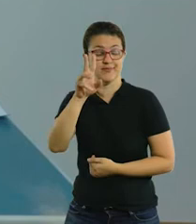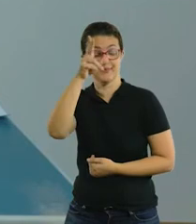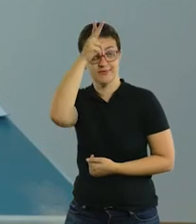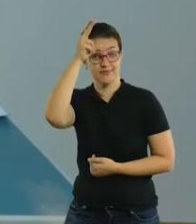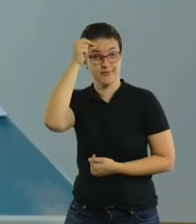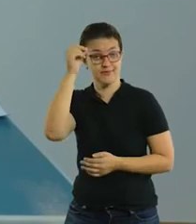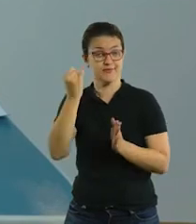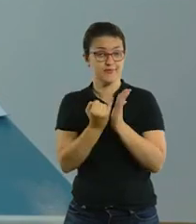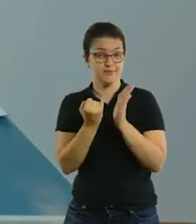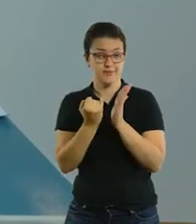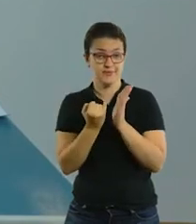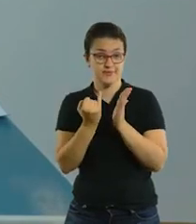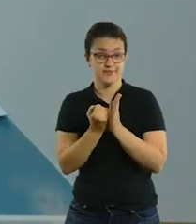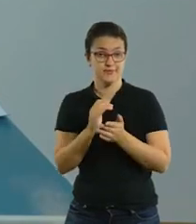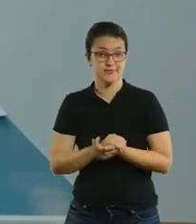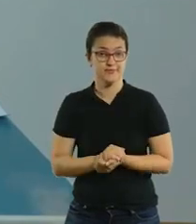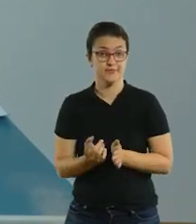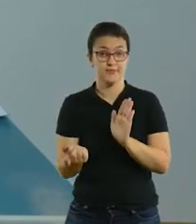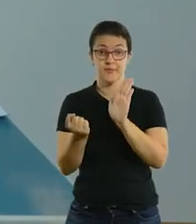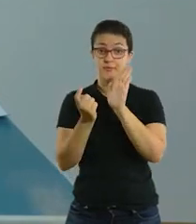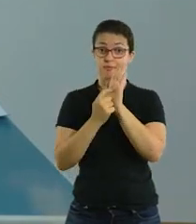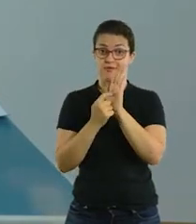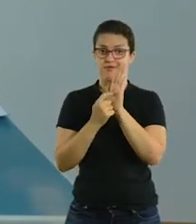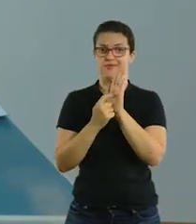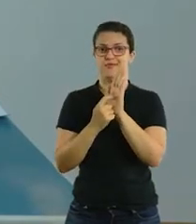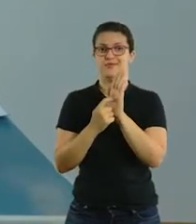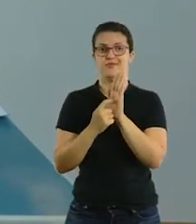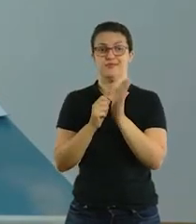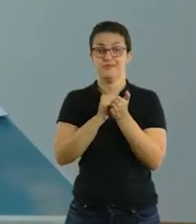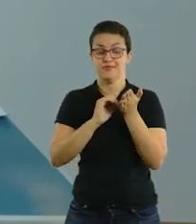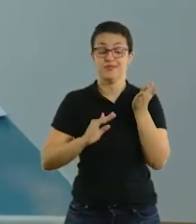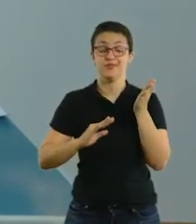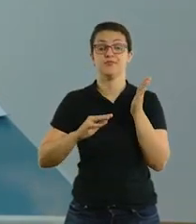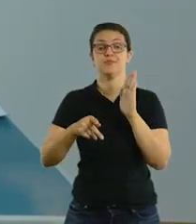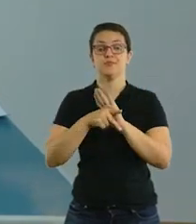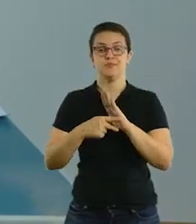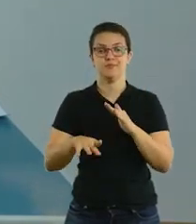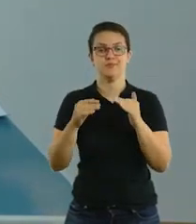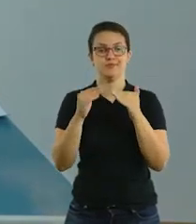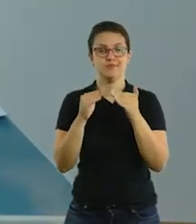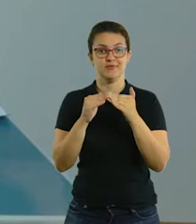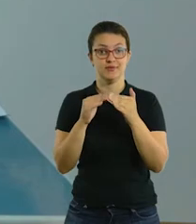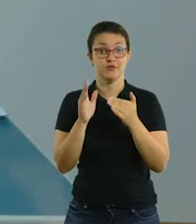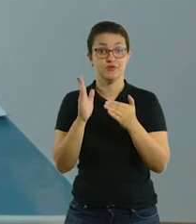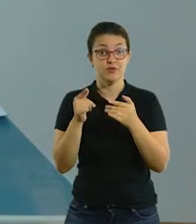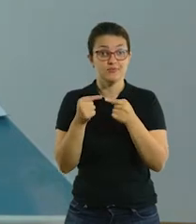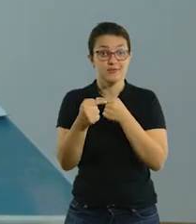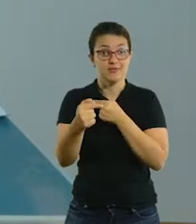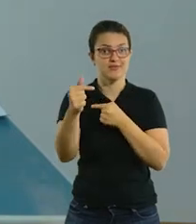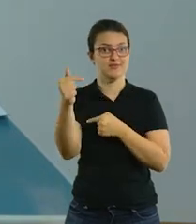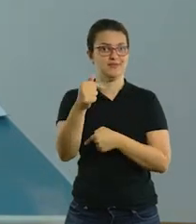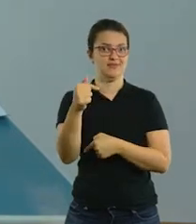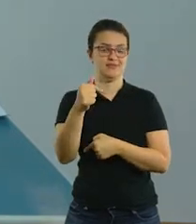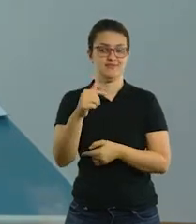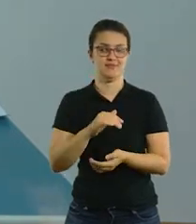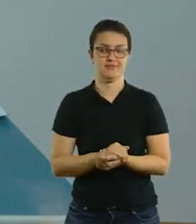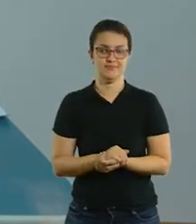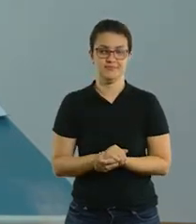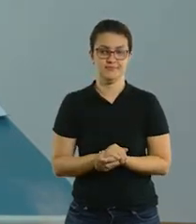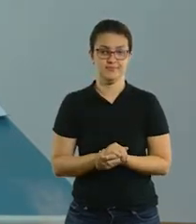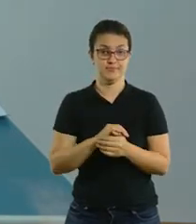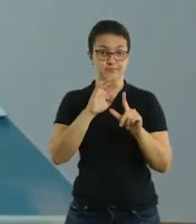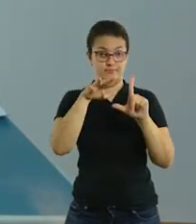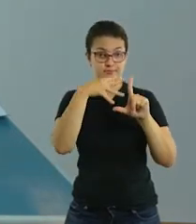site da Prefeitura de Itapevi e clicando no link Lição de Casa. Galerinha, nós estamos na sétima semana e no